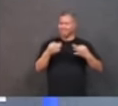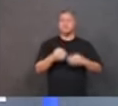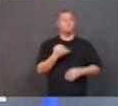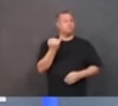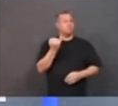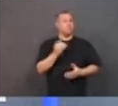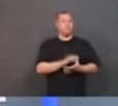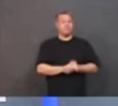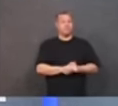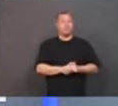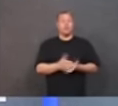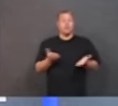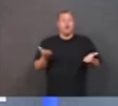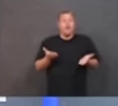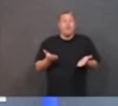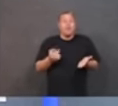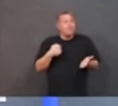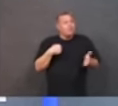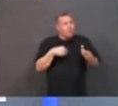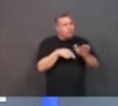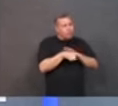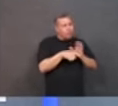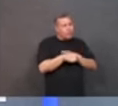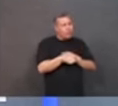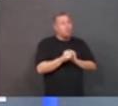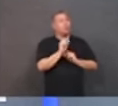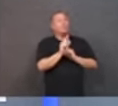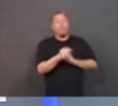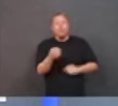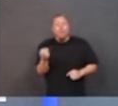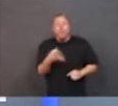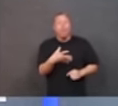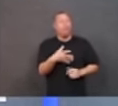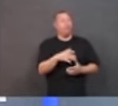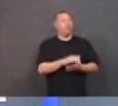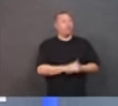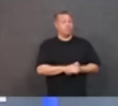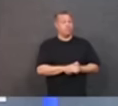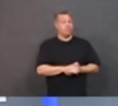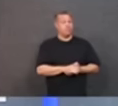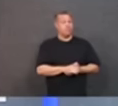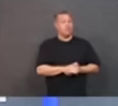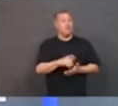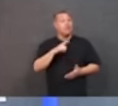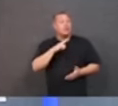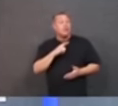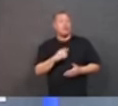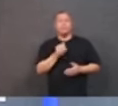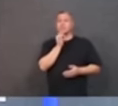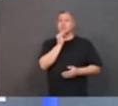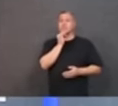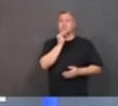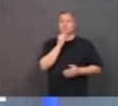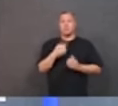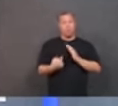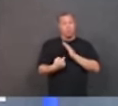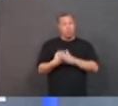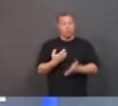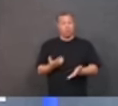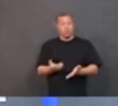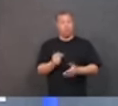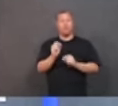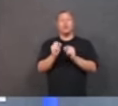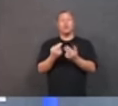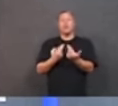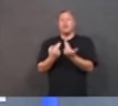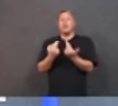que o teor da pergunta é o que nós fazemos de novo, né? Que isso a gente não faz, são fontes de pesquisa, né? Por exemplo, um dos fundos que eu tenho relação,